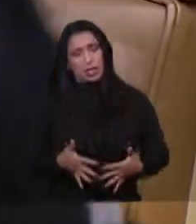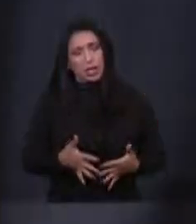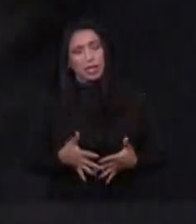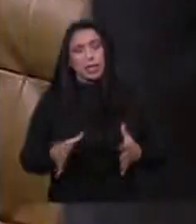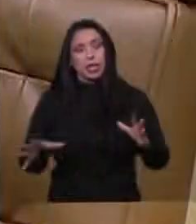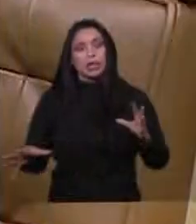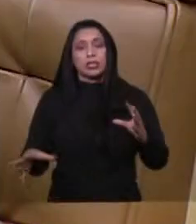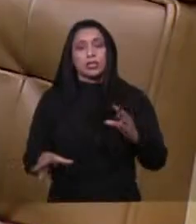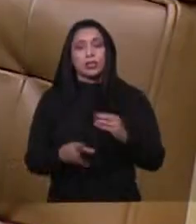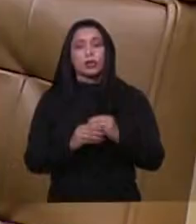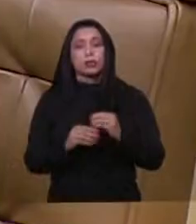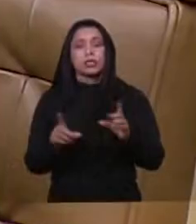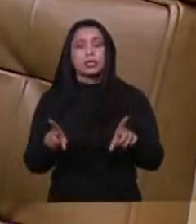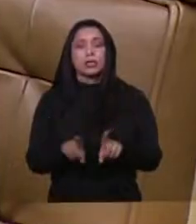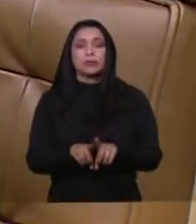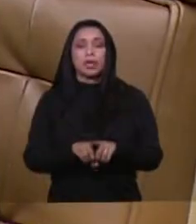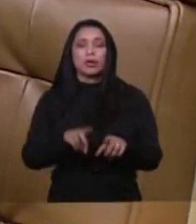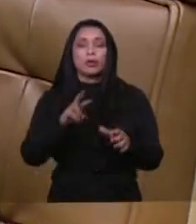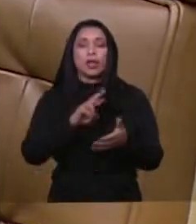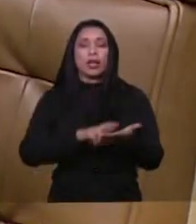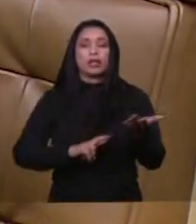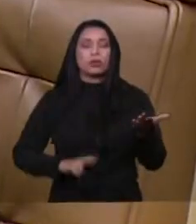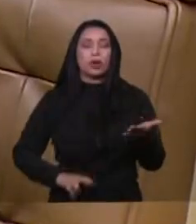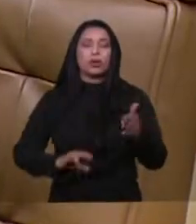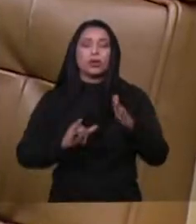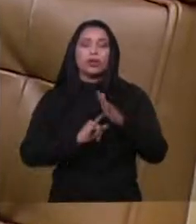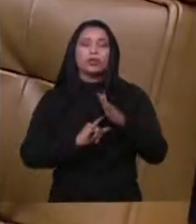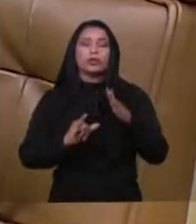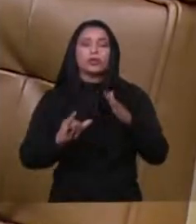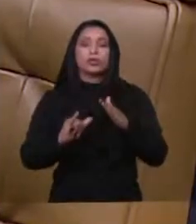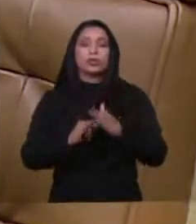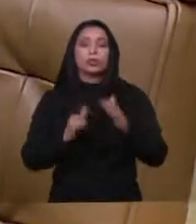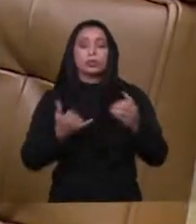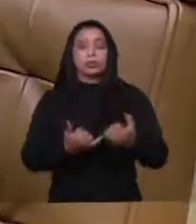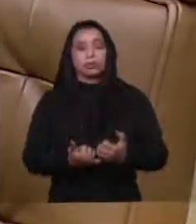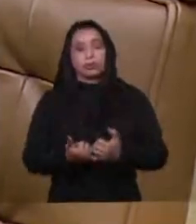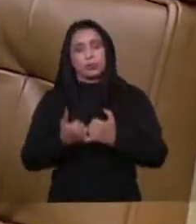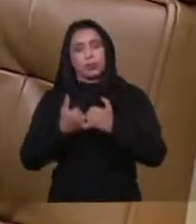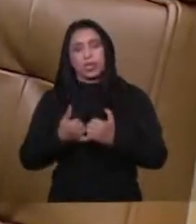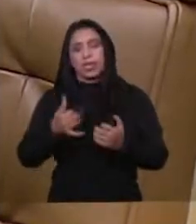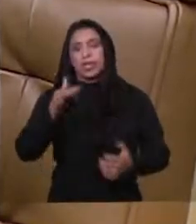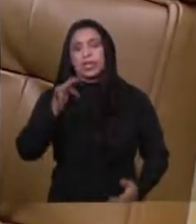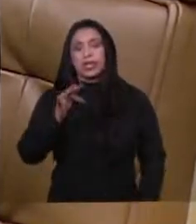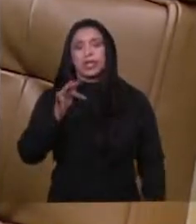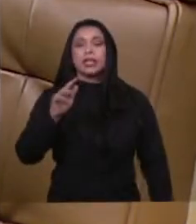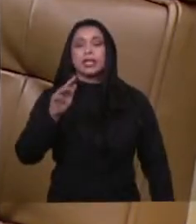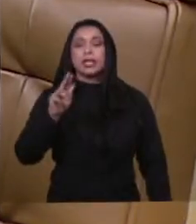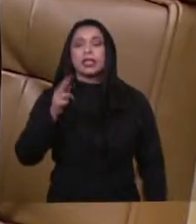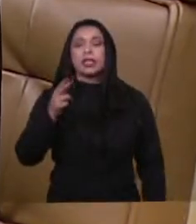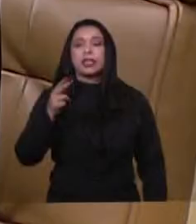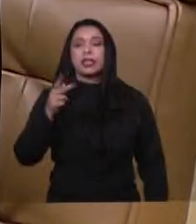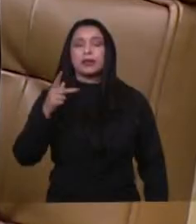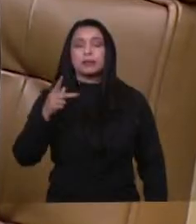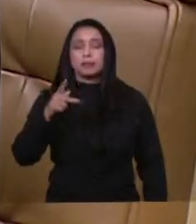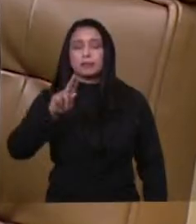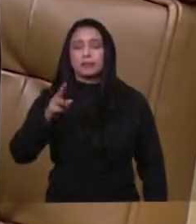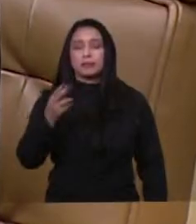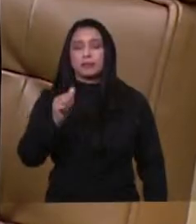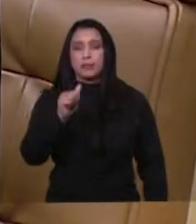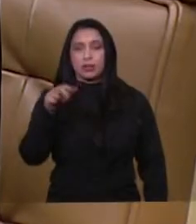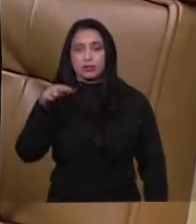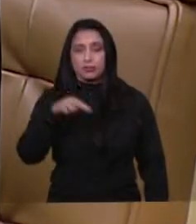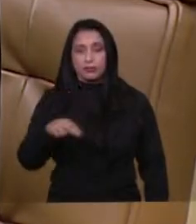soma-se o relatório preliminar do Instituto de Patrimônio Histórico e Artístico Nacional, IFAM, que demonstrou de forma minuciosa os